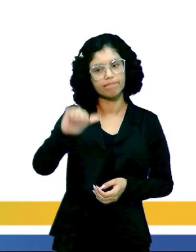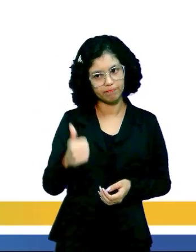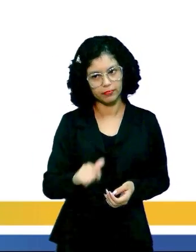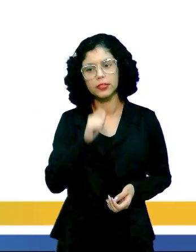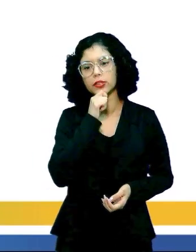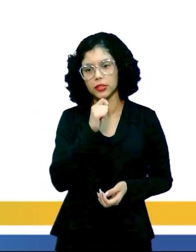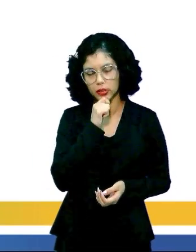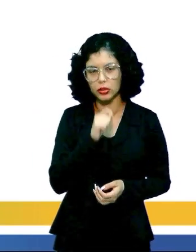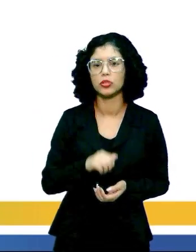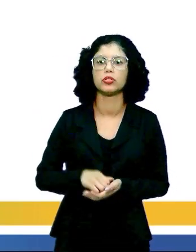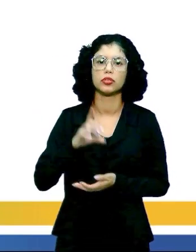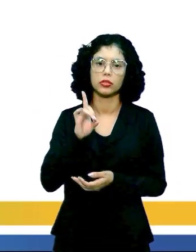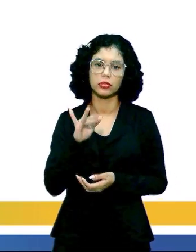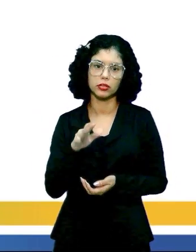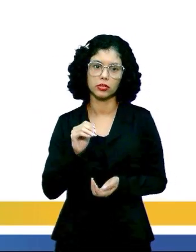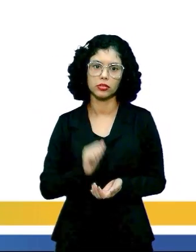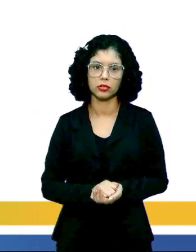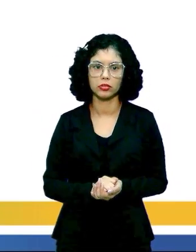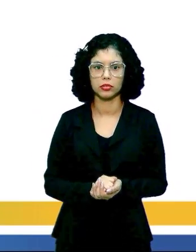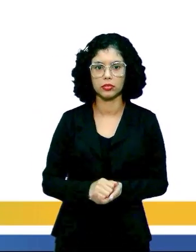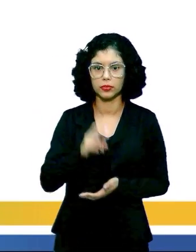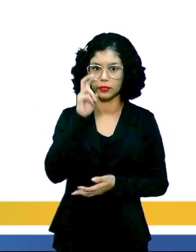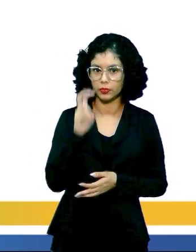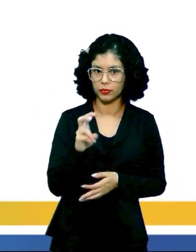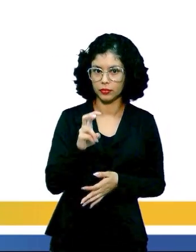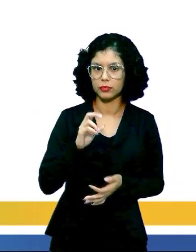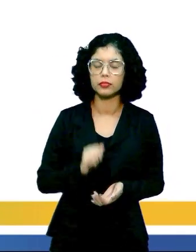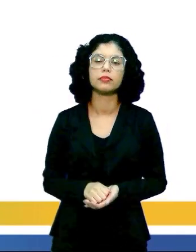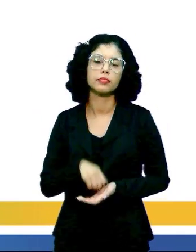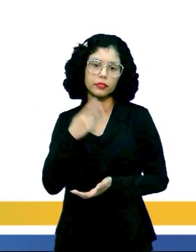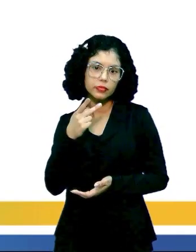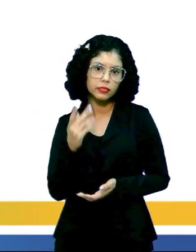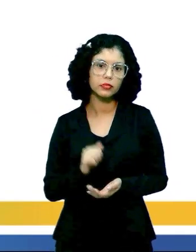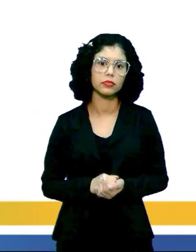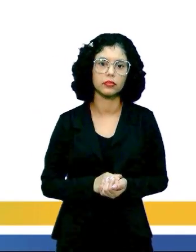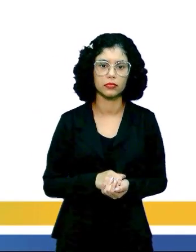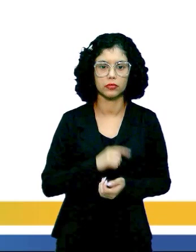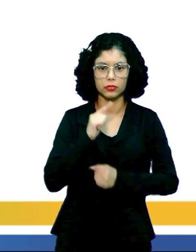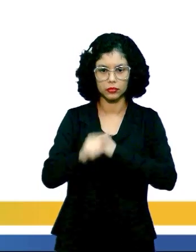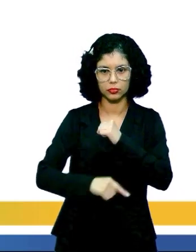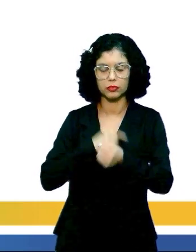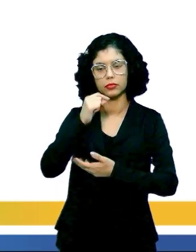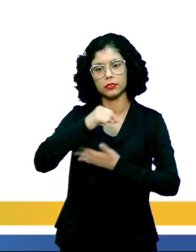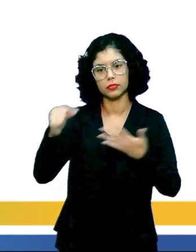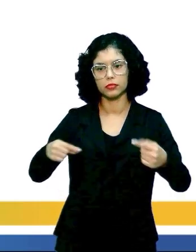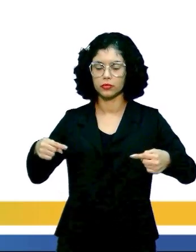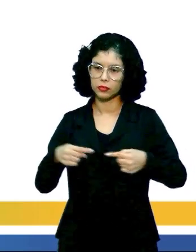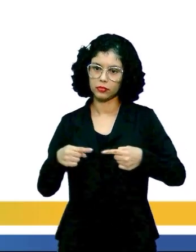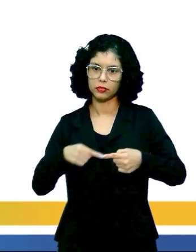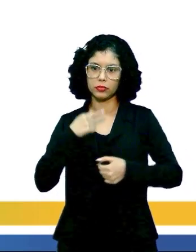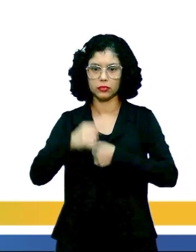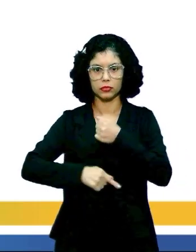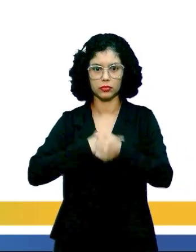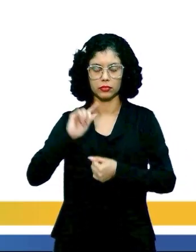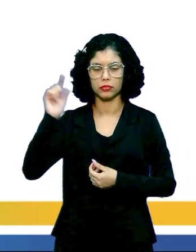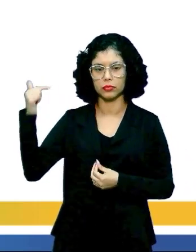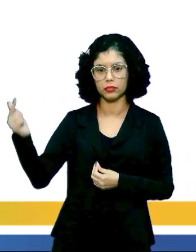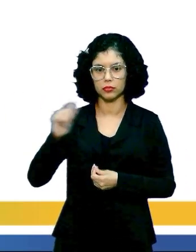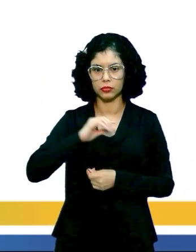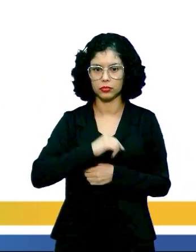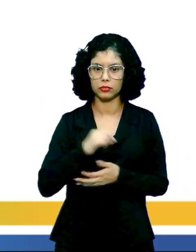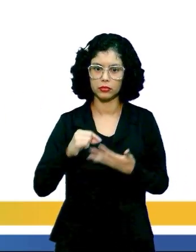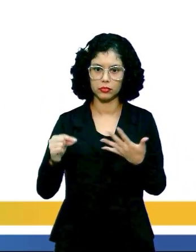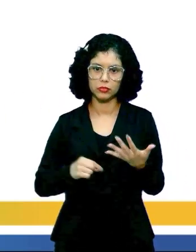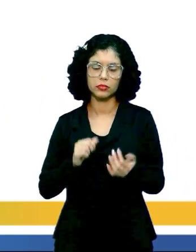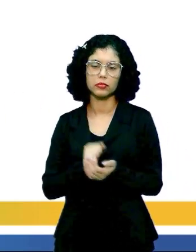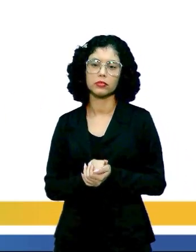sobre o modelo de Dalton é o postulado de número 5, que ele vai dizer o seguinte, ó, átomos de elementos combinam com átomos de